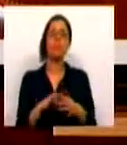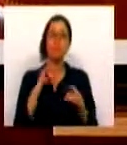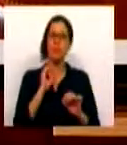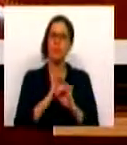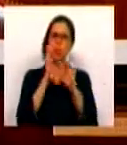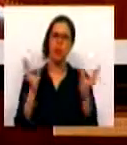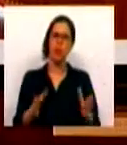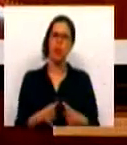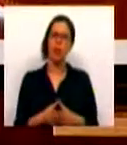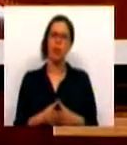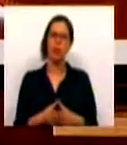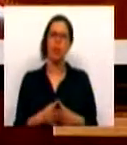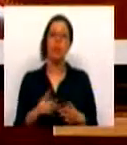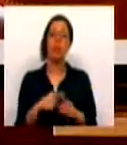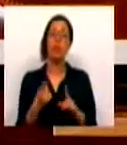claros. Em